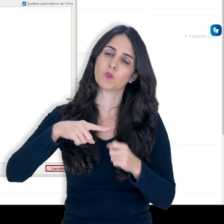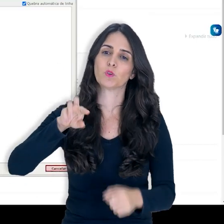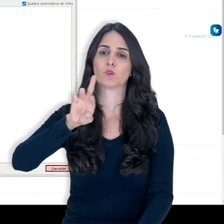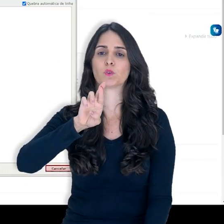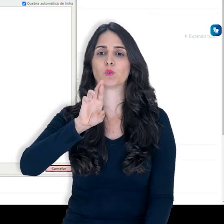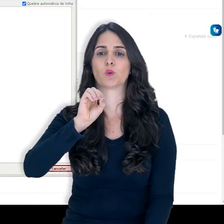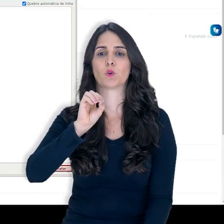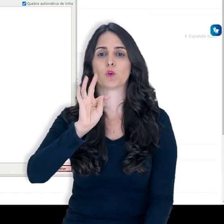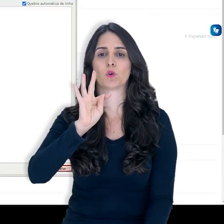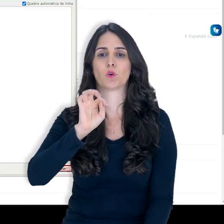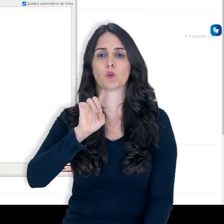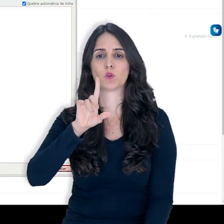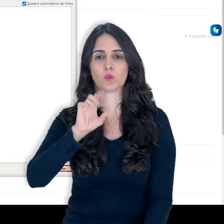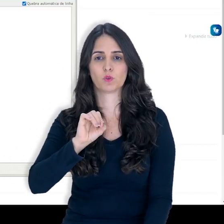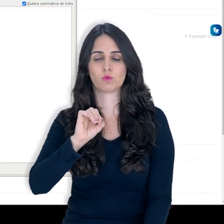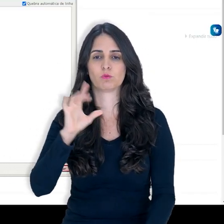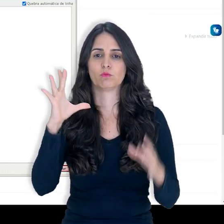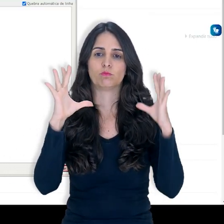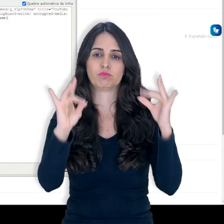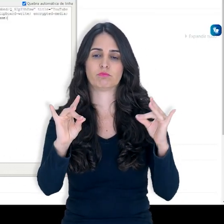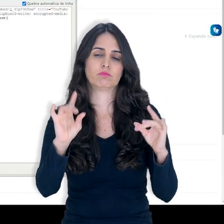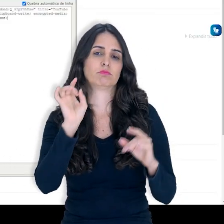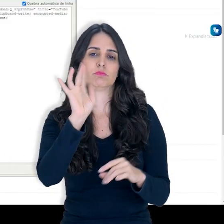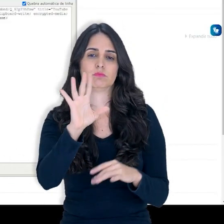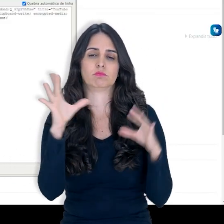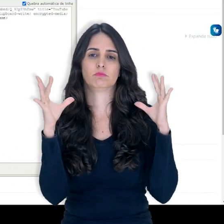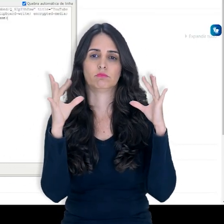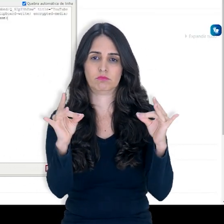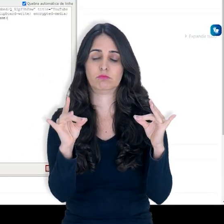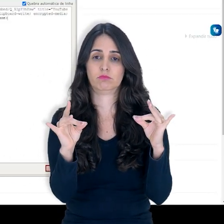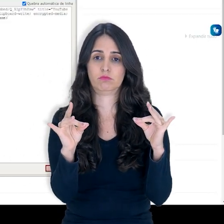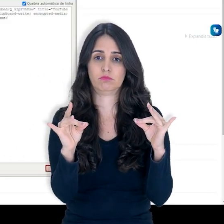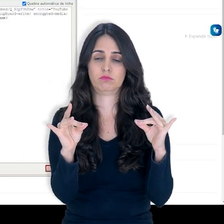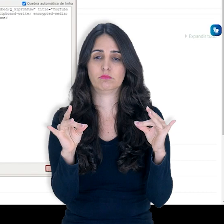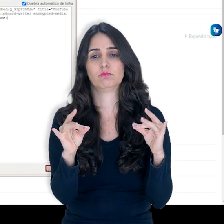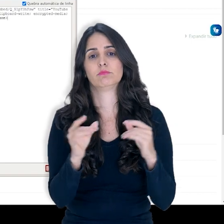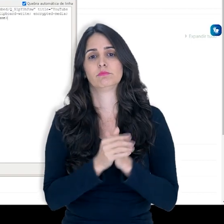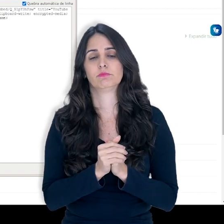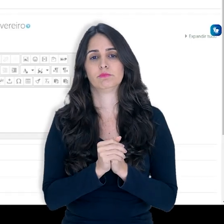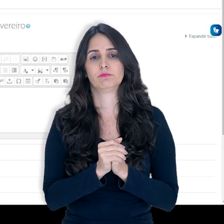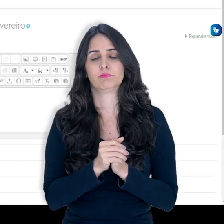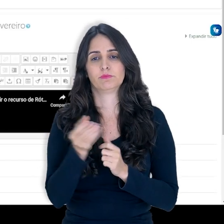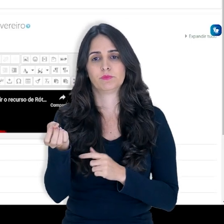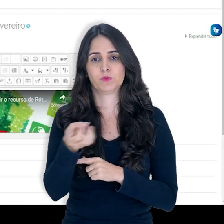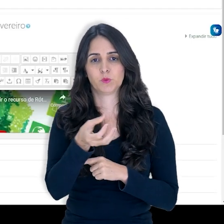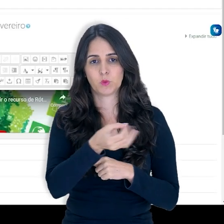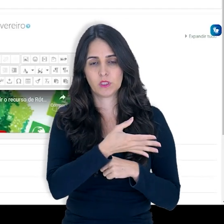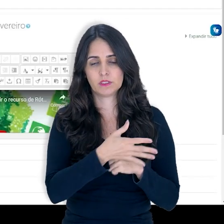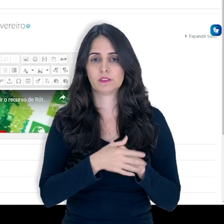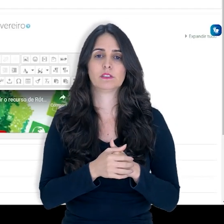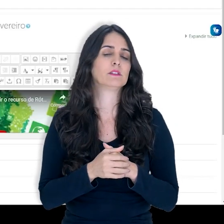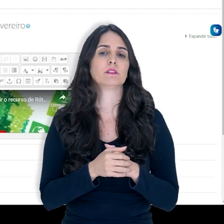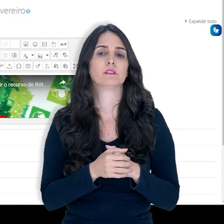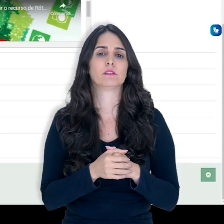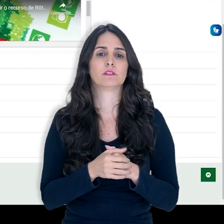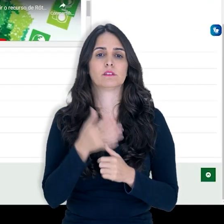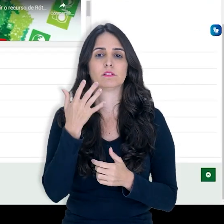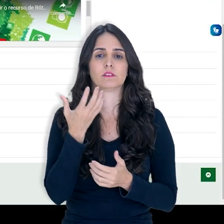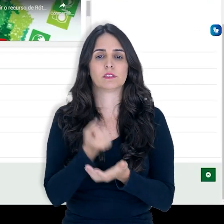para o meu rótulo e eu só vou então colar esse código aqui, vou